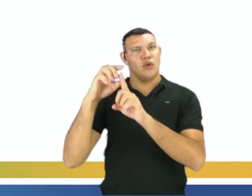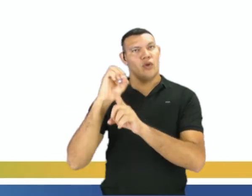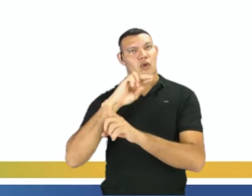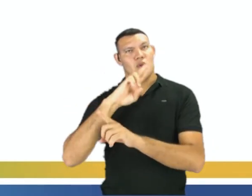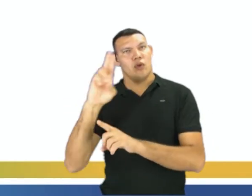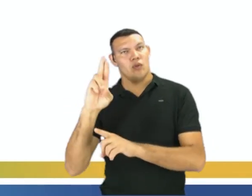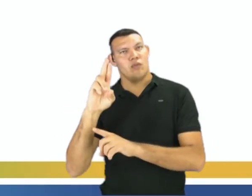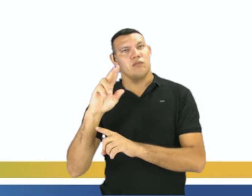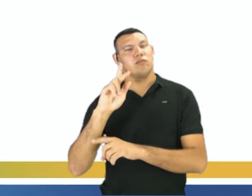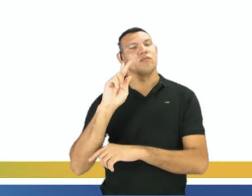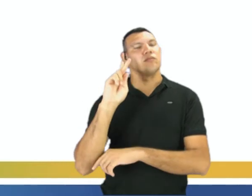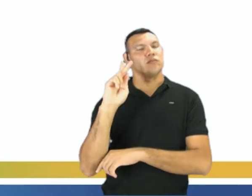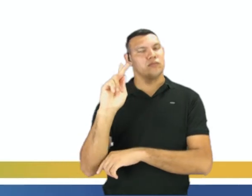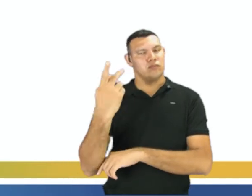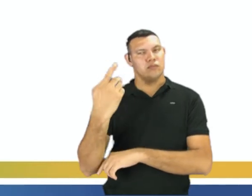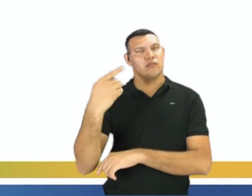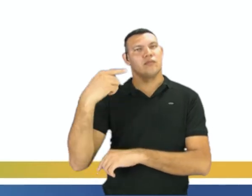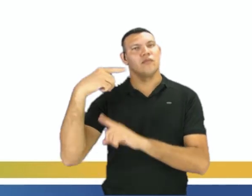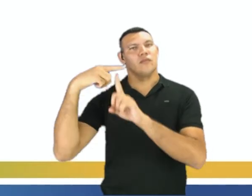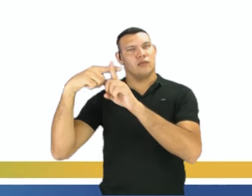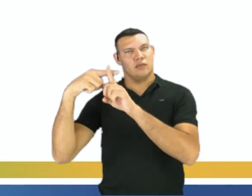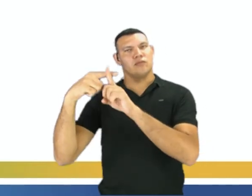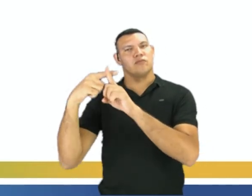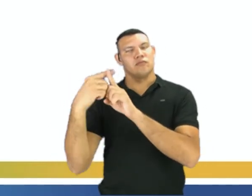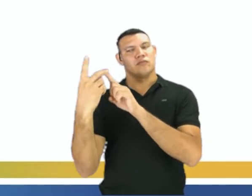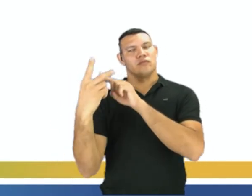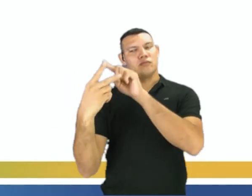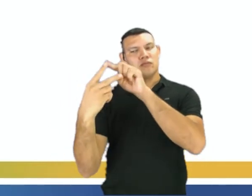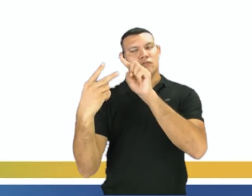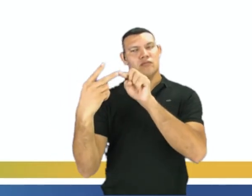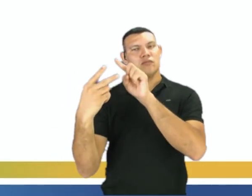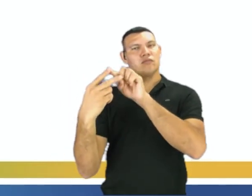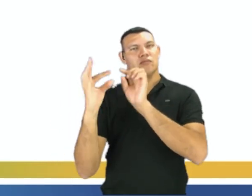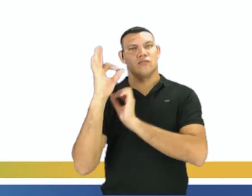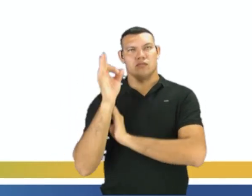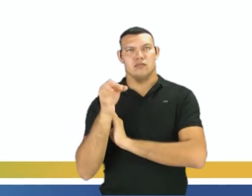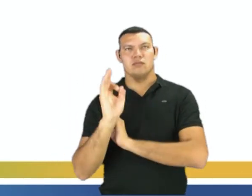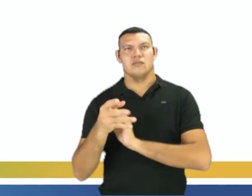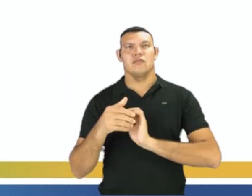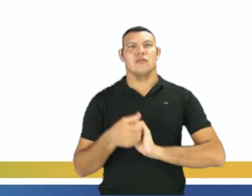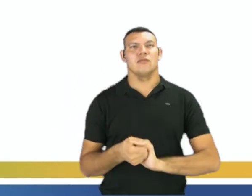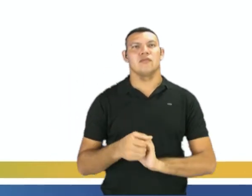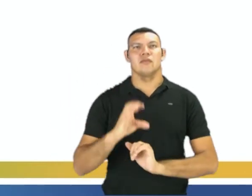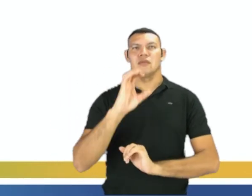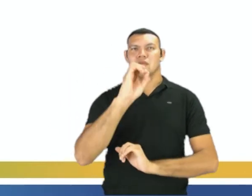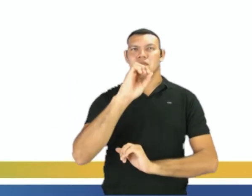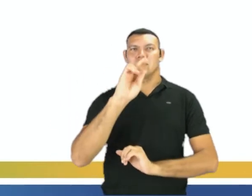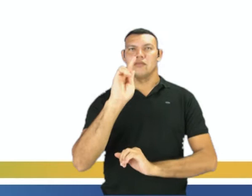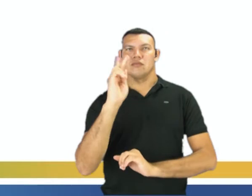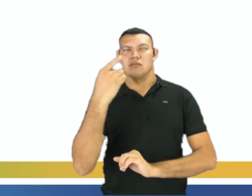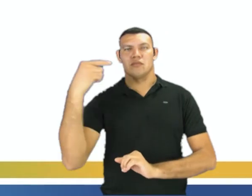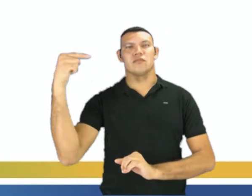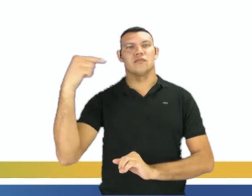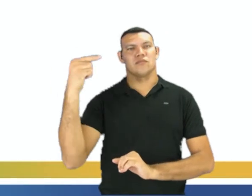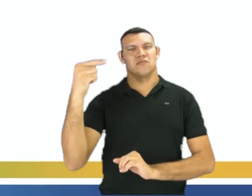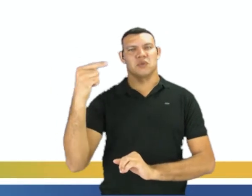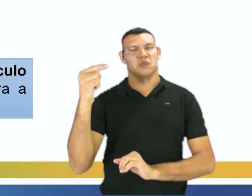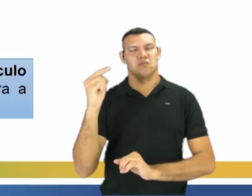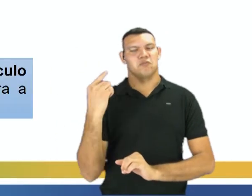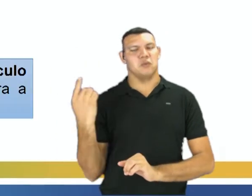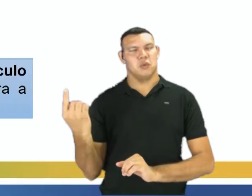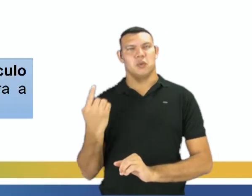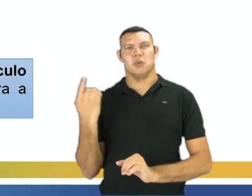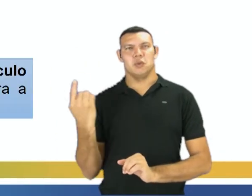H+, tá? Então, dessas duas formas está correta. E o OH- só tem essa nomenclatura mesmo, ok? O